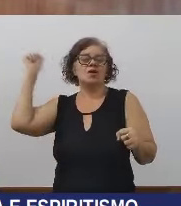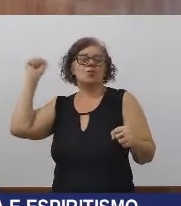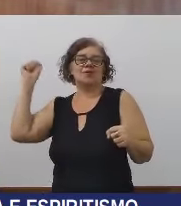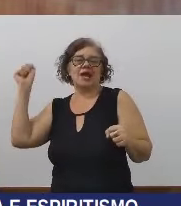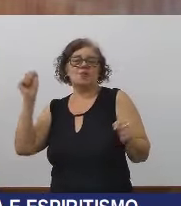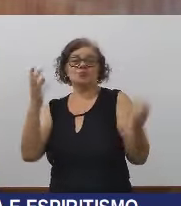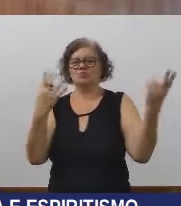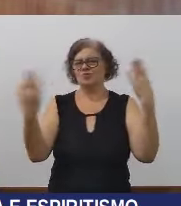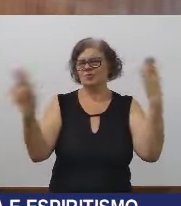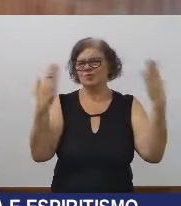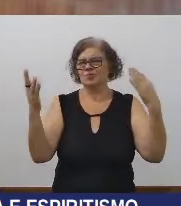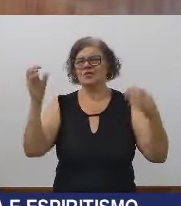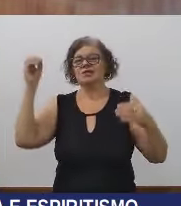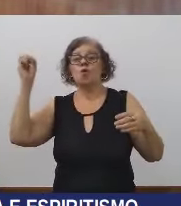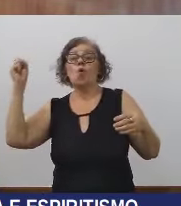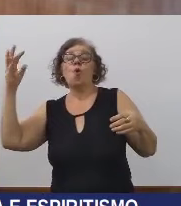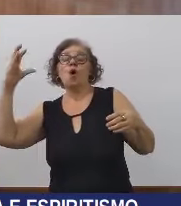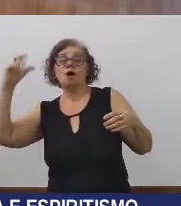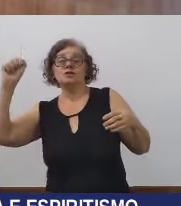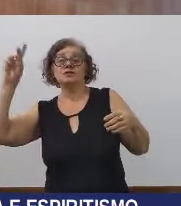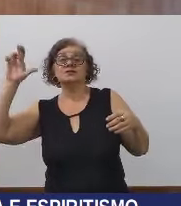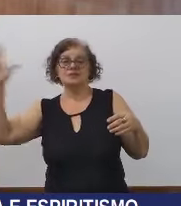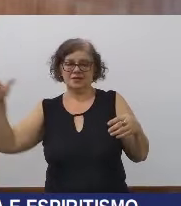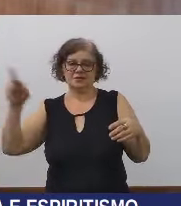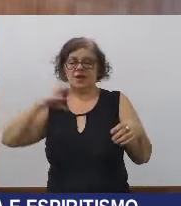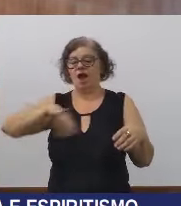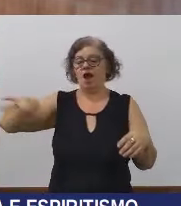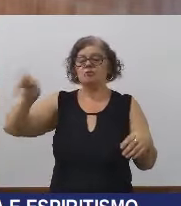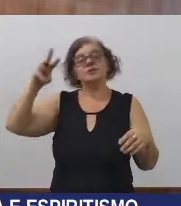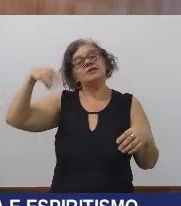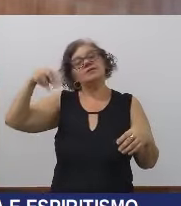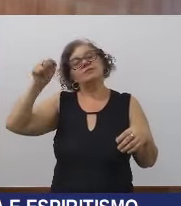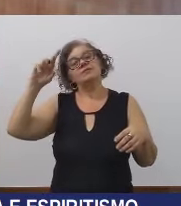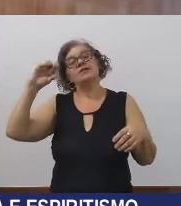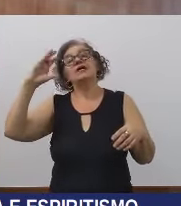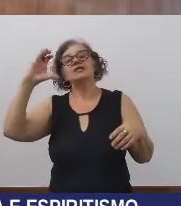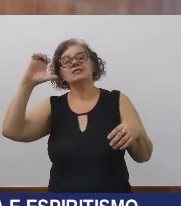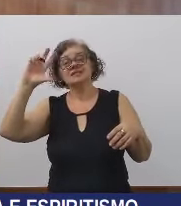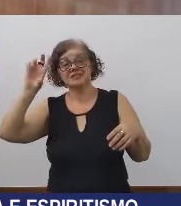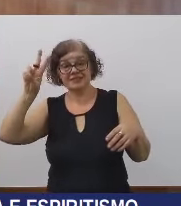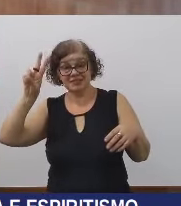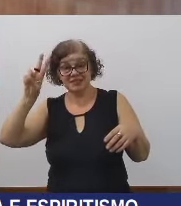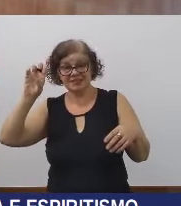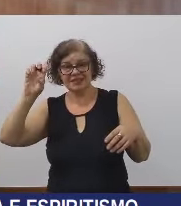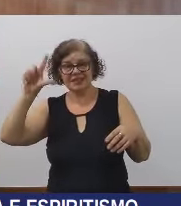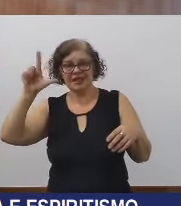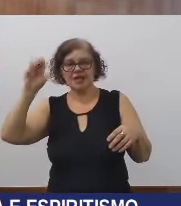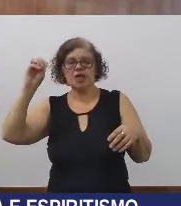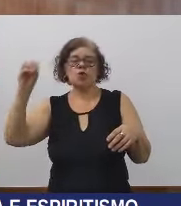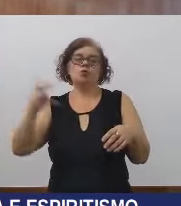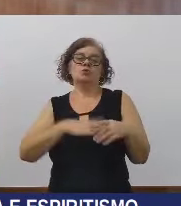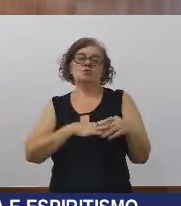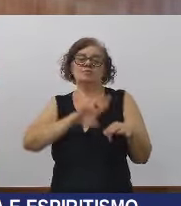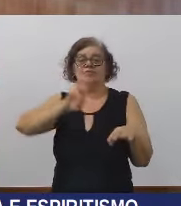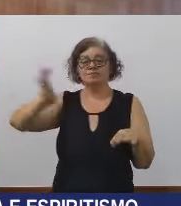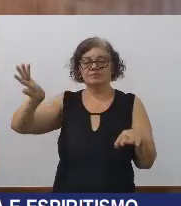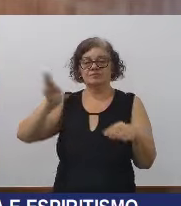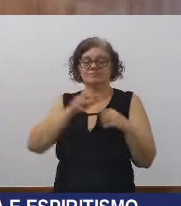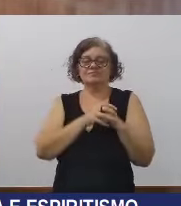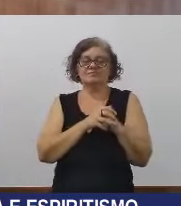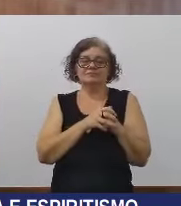conhecido como Oscar da Espiritualidade, Marcelo Gleiser, se eu não estou pronunciando o nome dele errado.